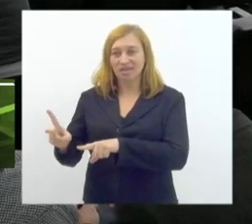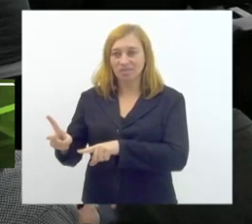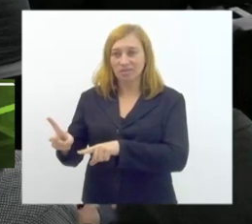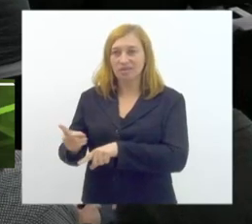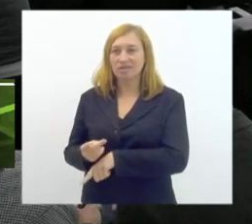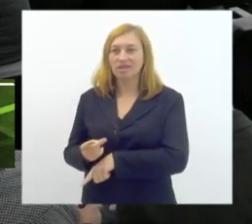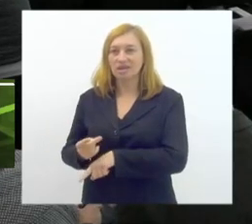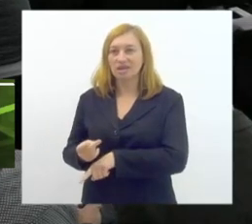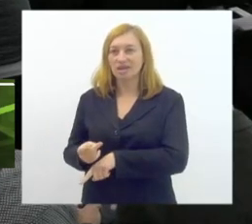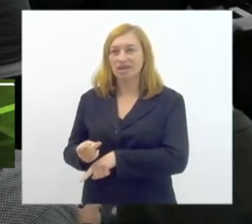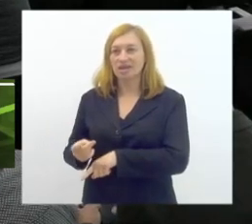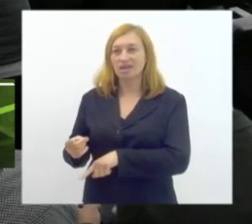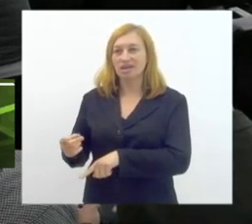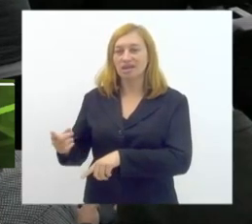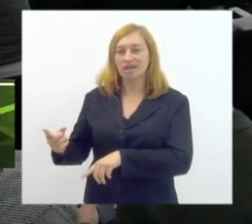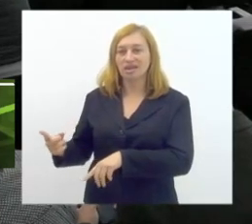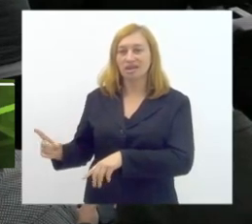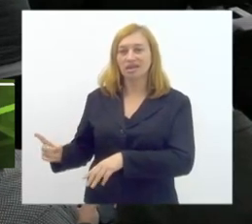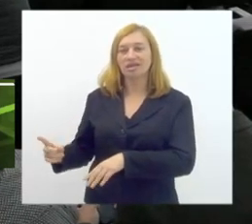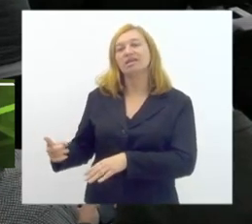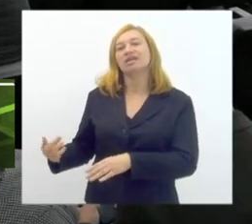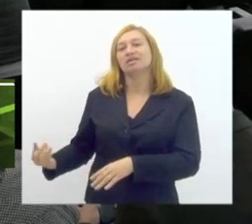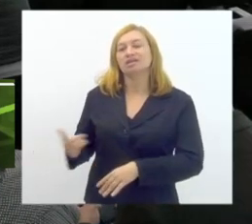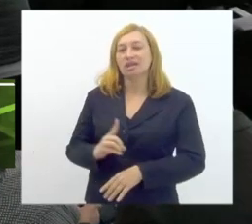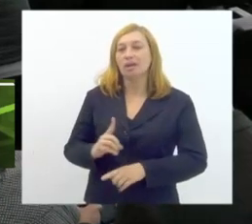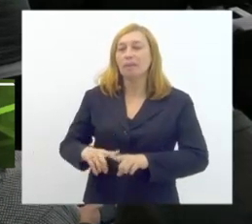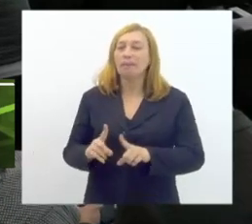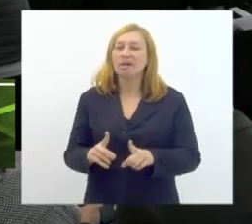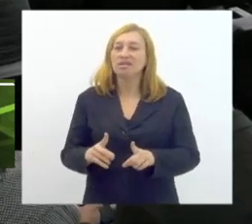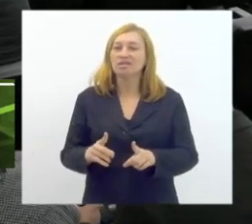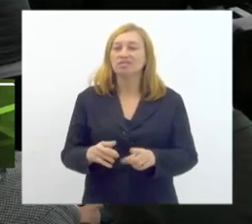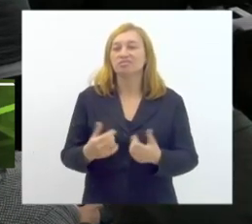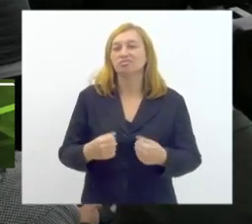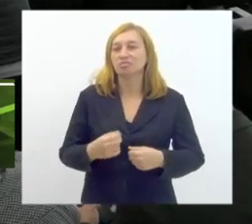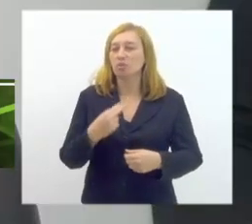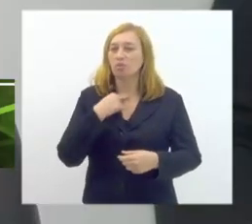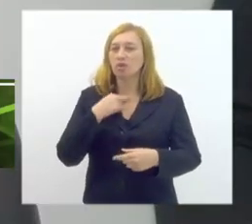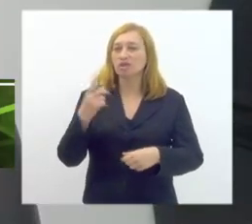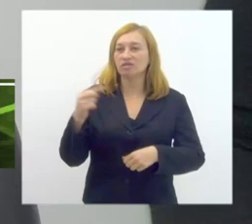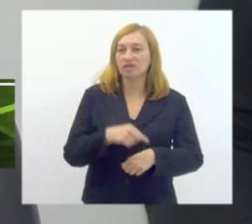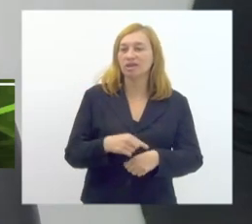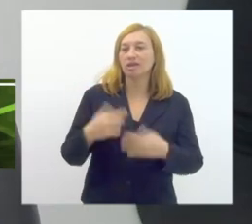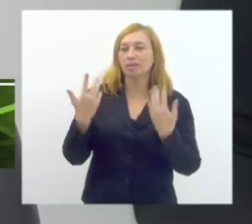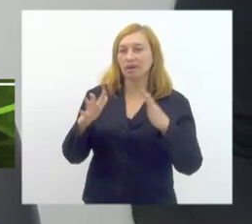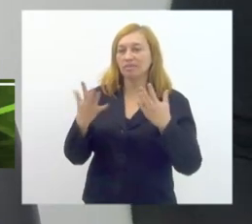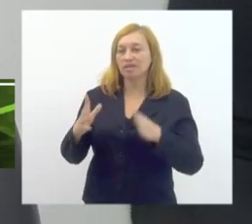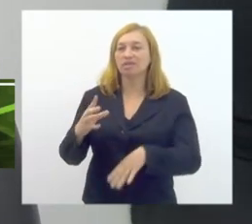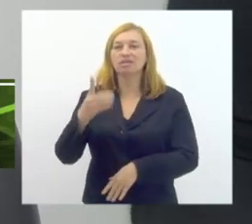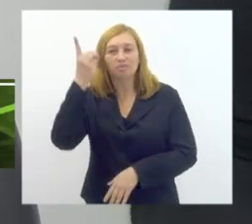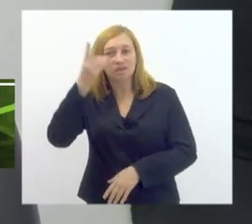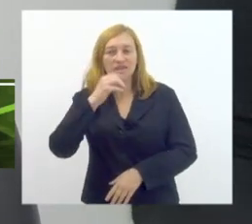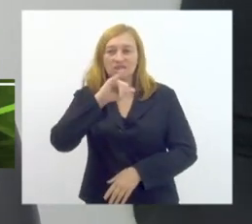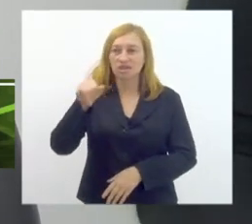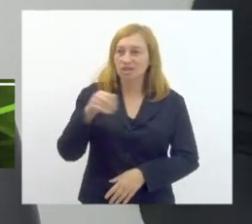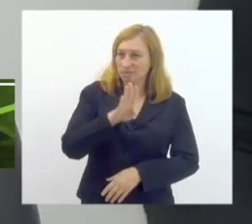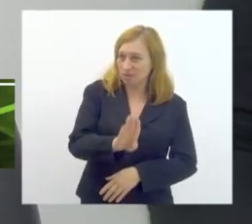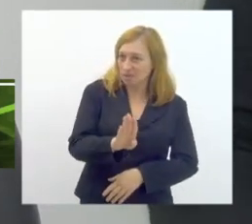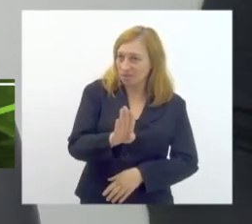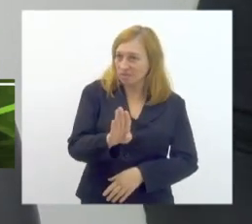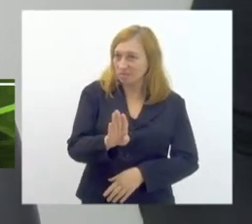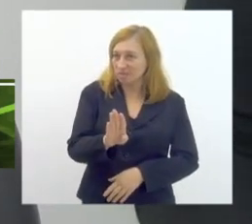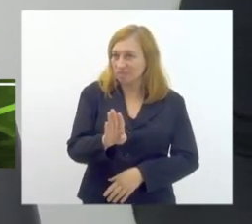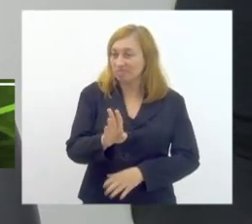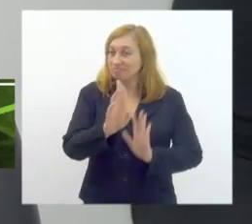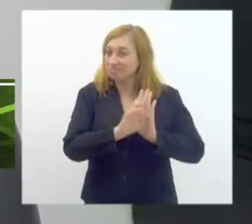daqui, né? Eu queria inicialmente cumprimentar o deputado Jair. Ele é